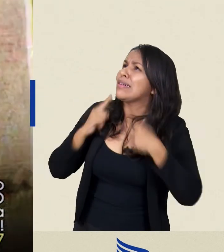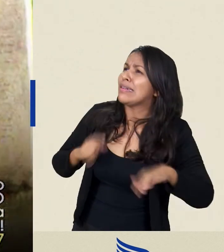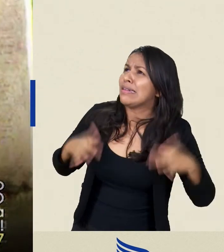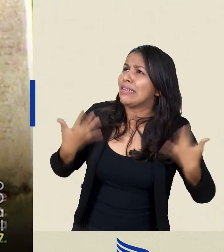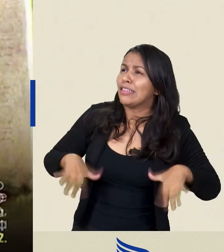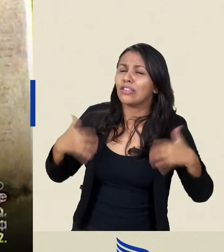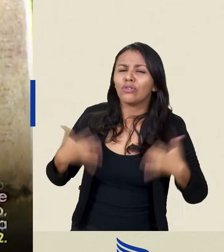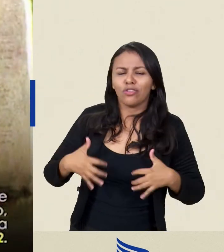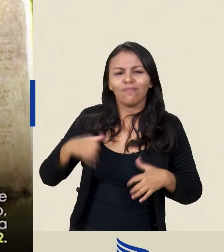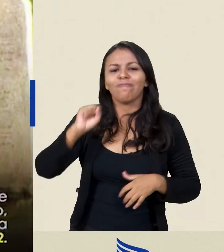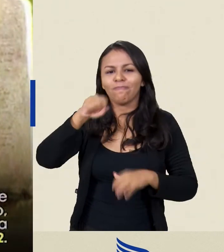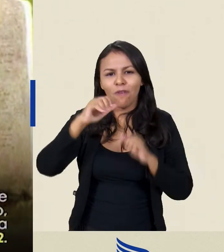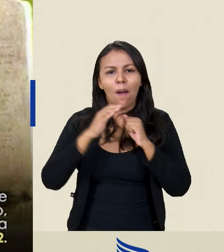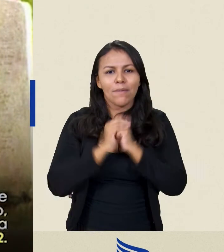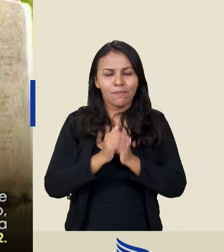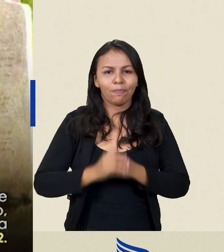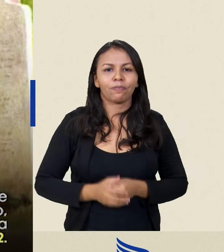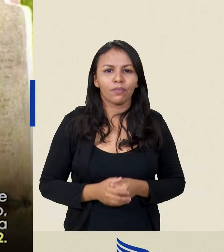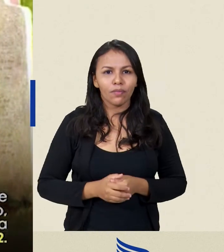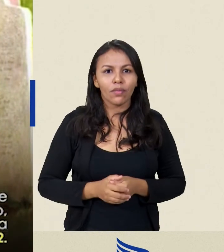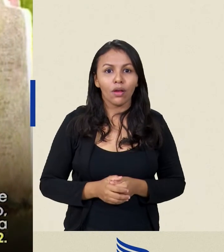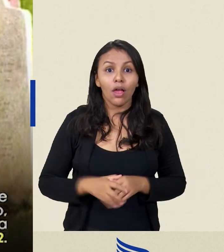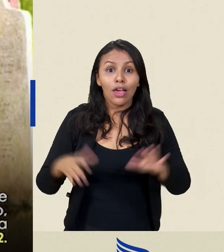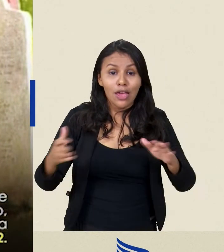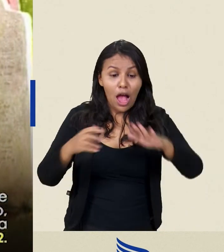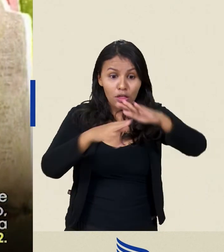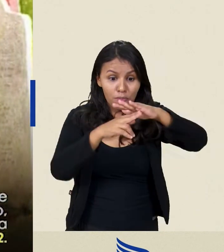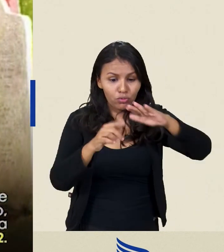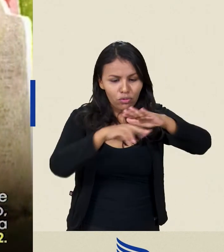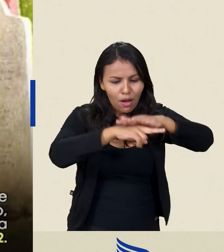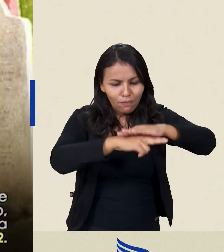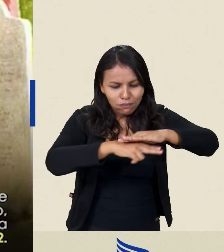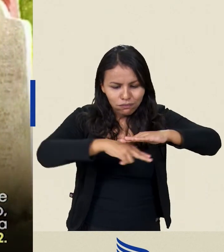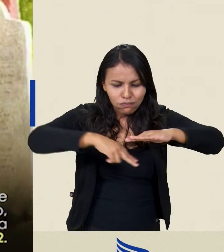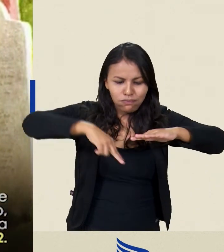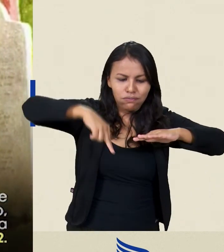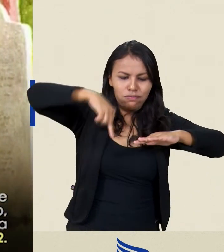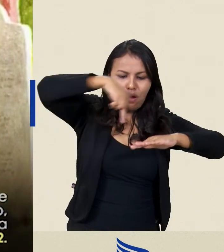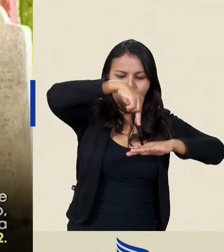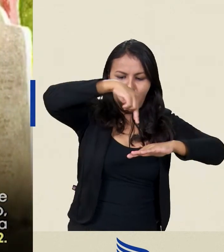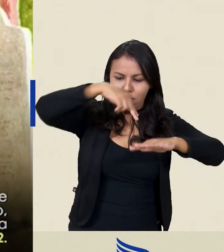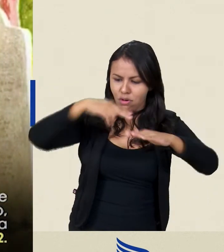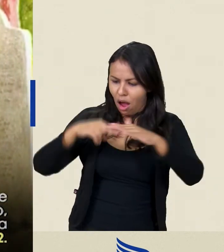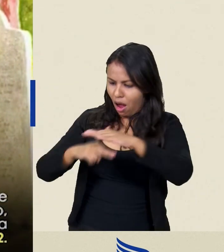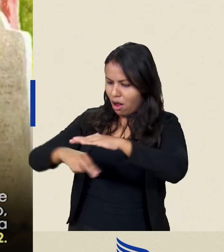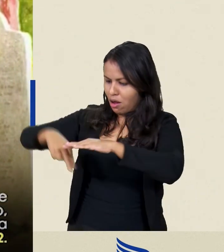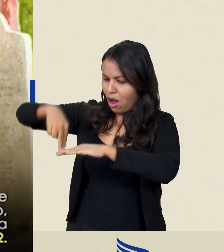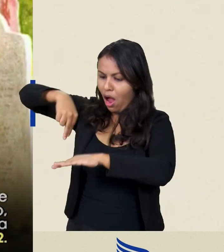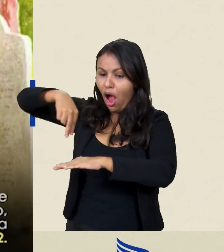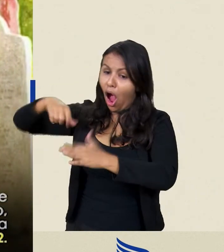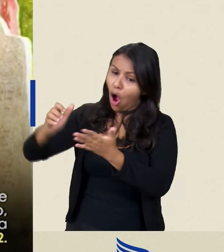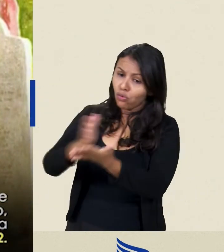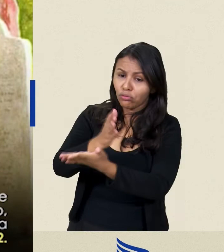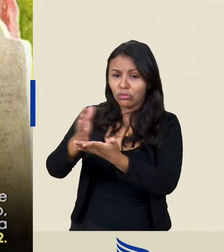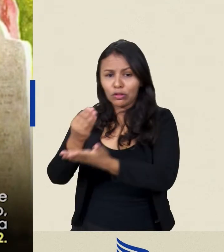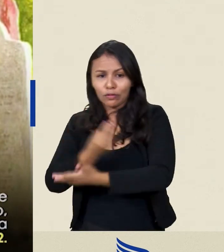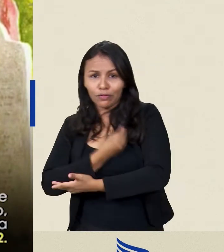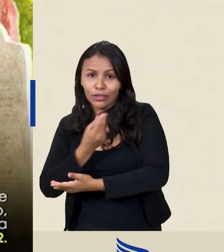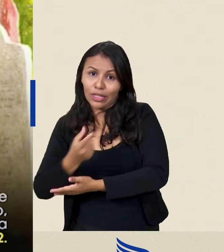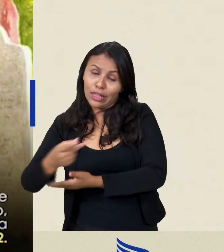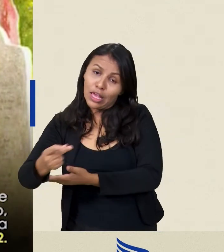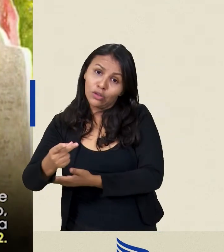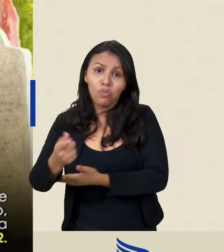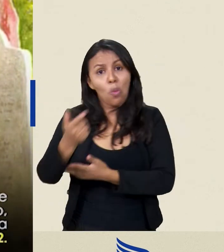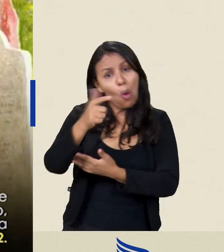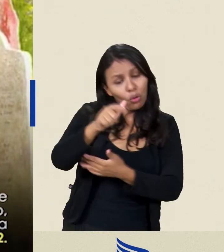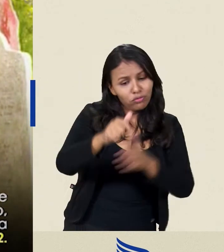Abrem-se sepulturas, e muitos dos que dormem no pó da terra ressuscitarão, uns para a vida eterna e outros